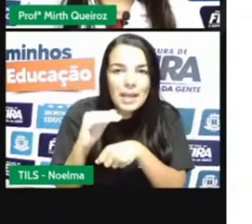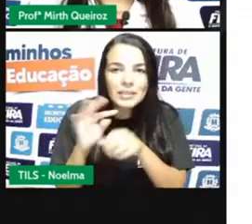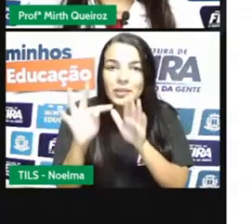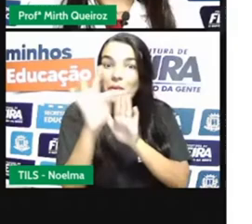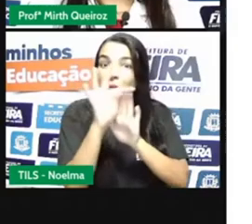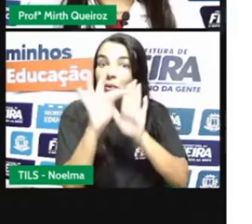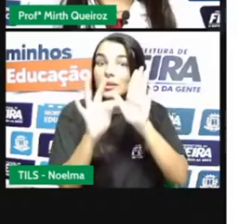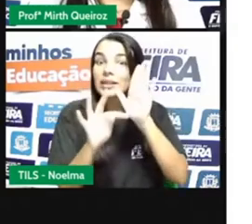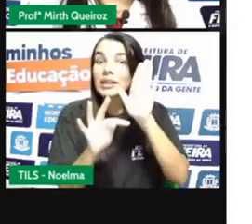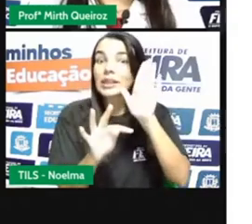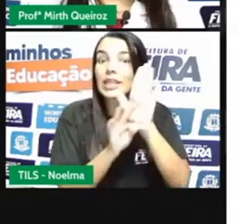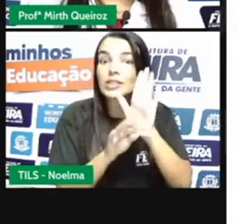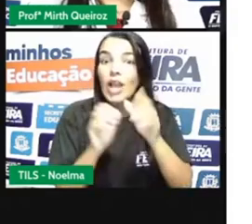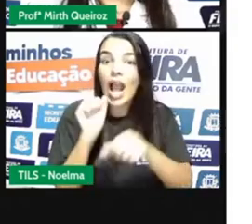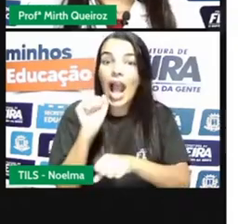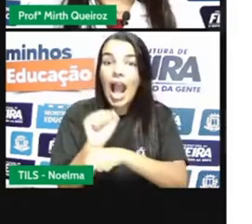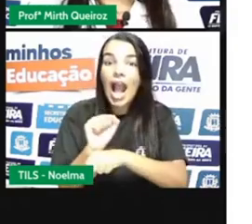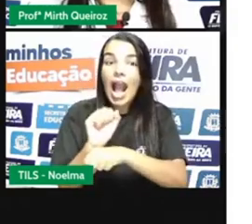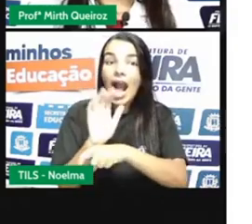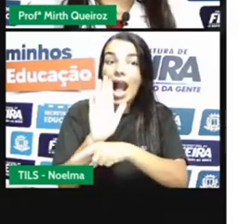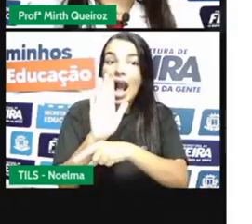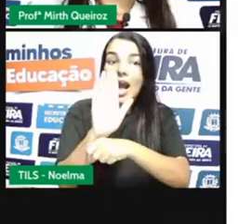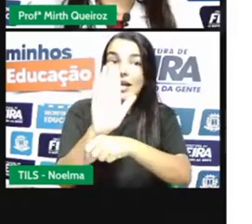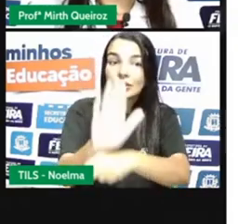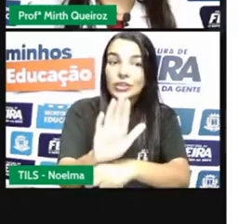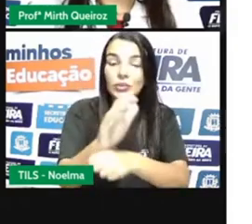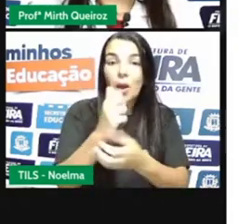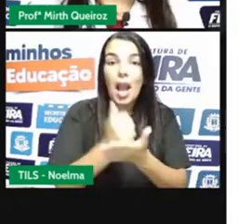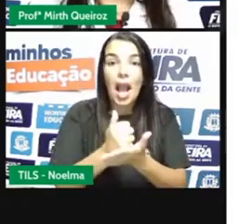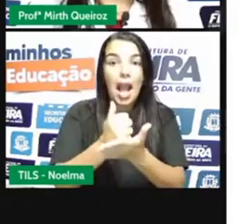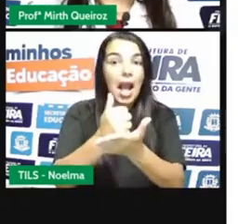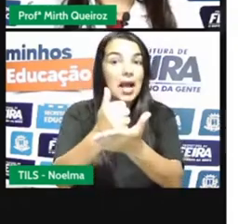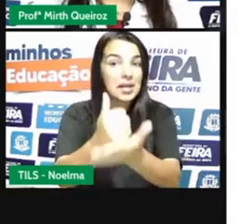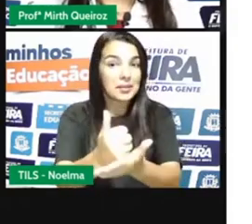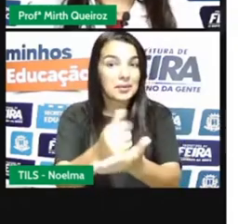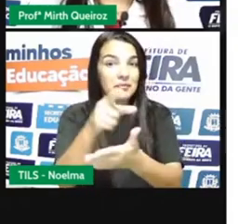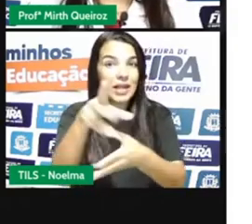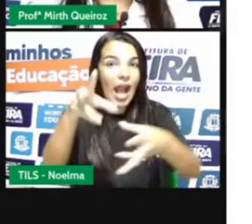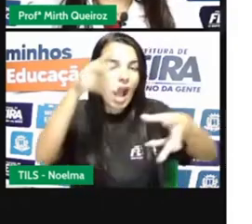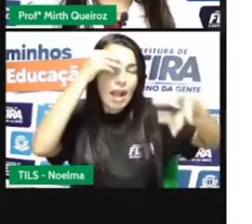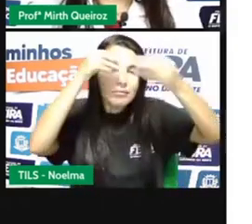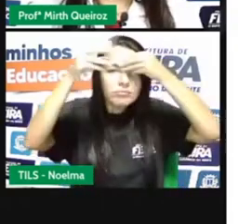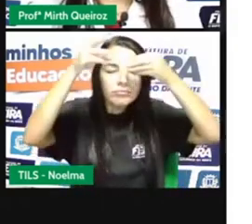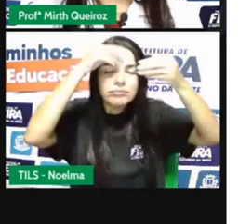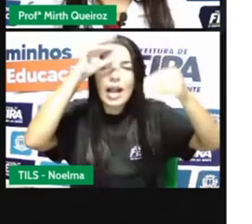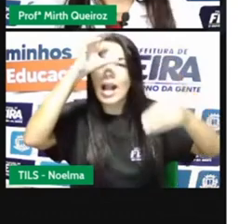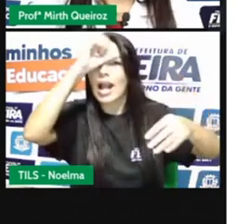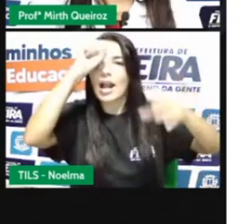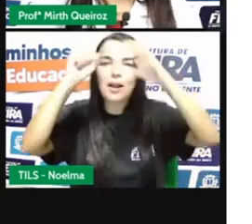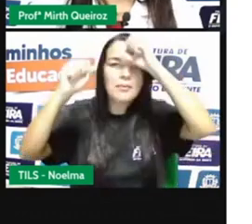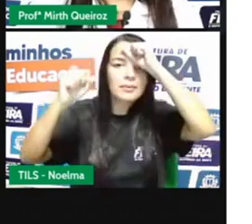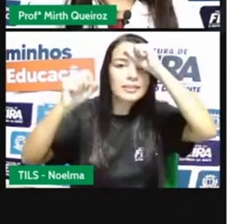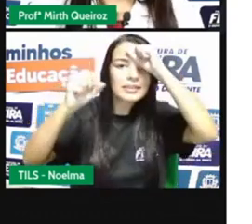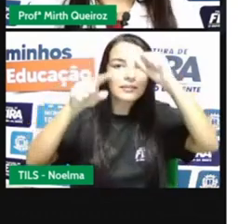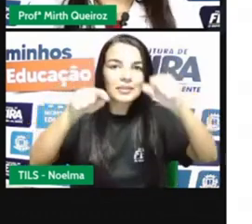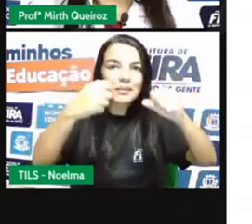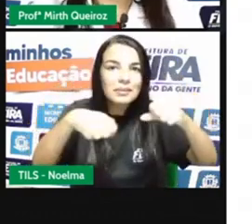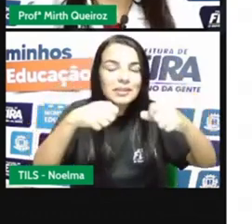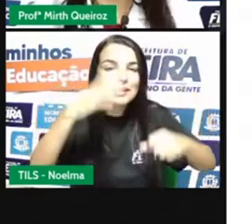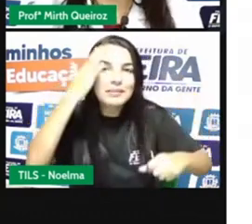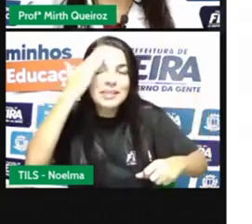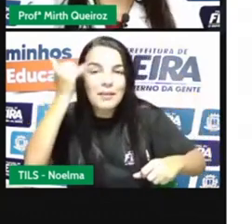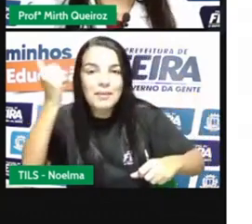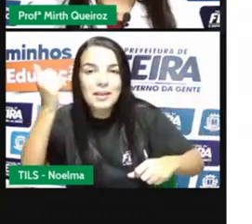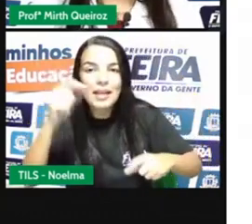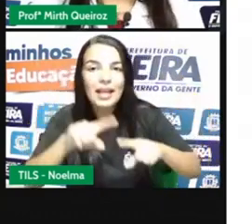daqueles textos que auxiliam de forma significativa no aprimoramento daquilo que precisamos saber. Estamos,